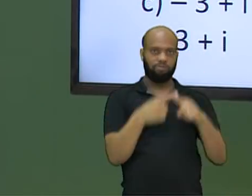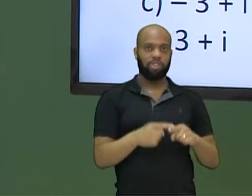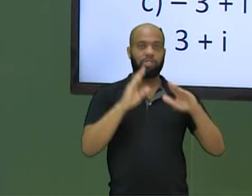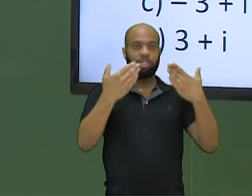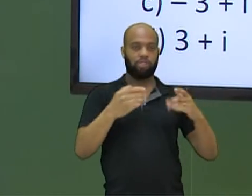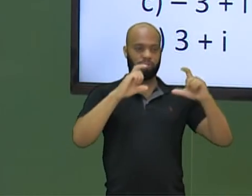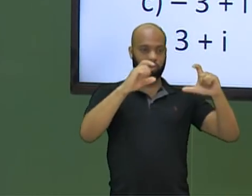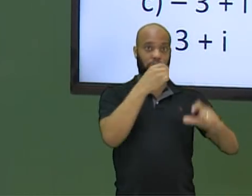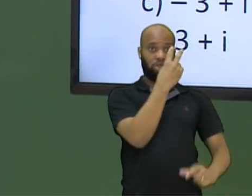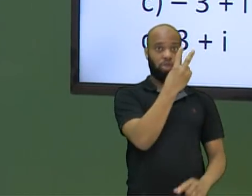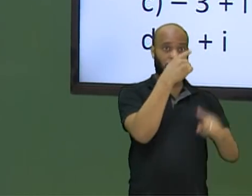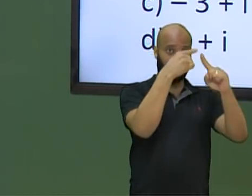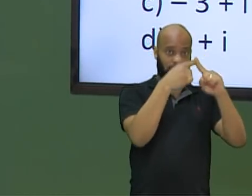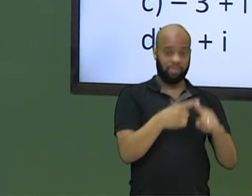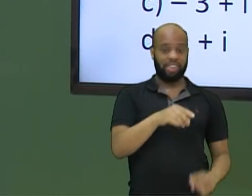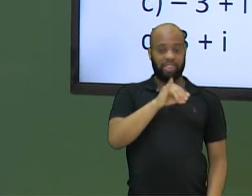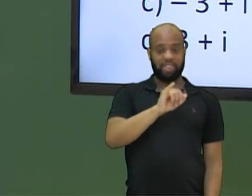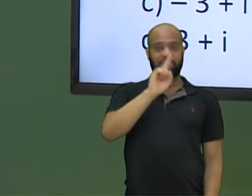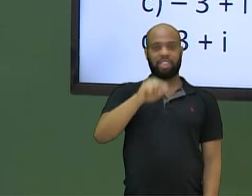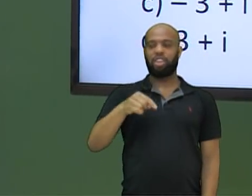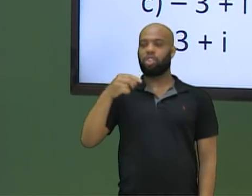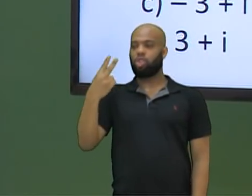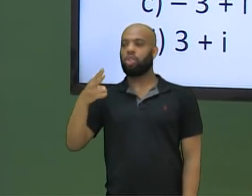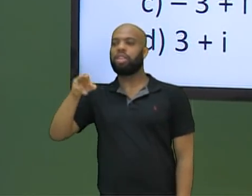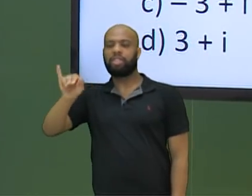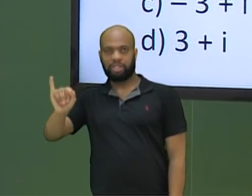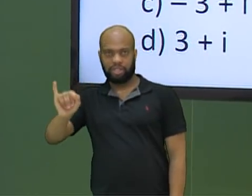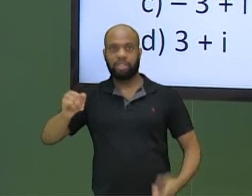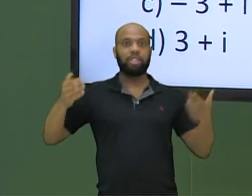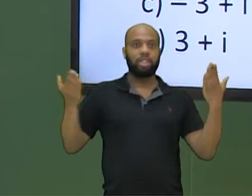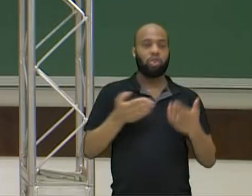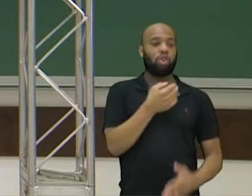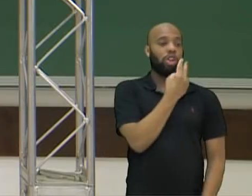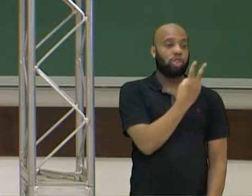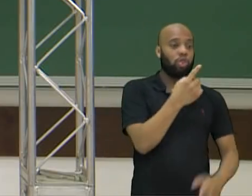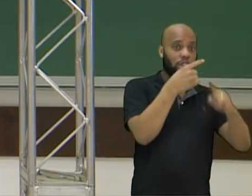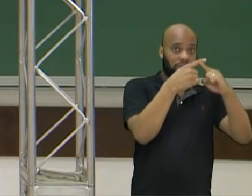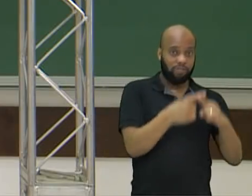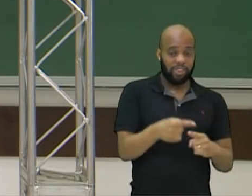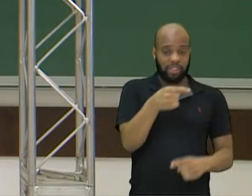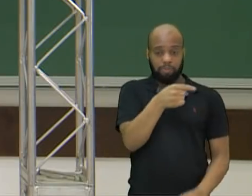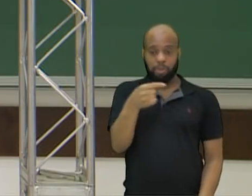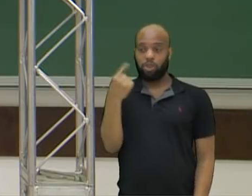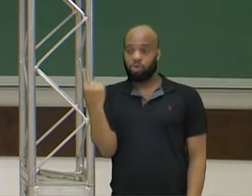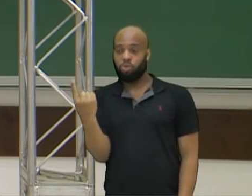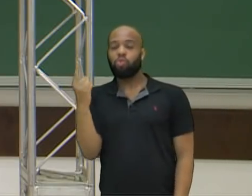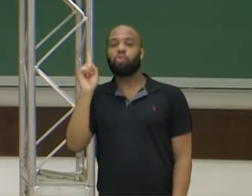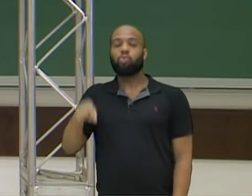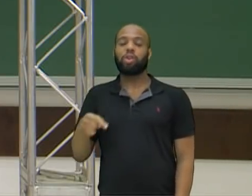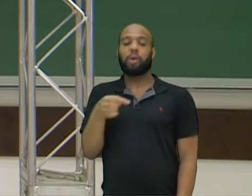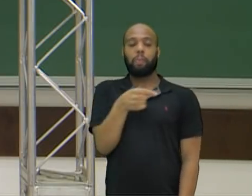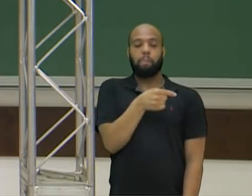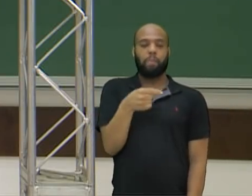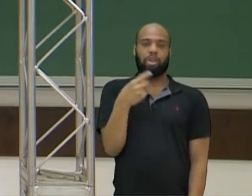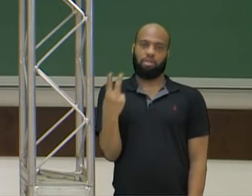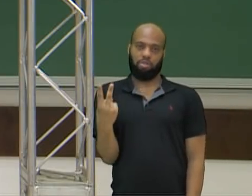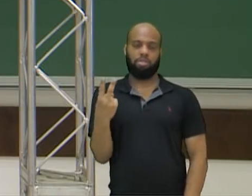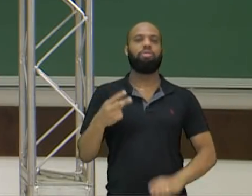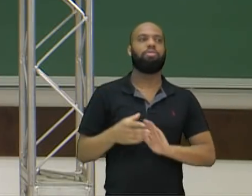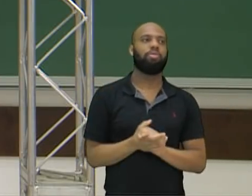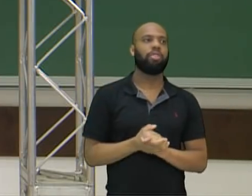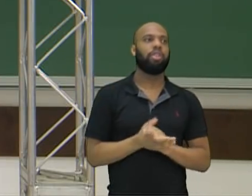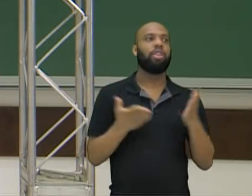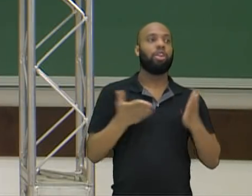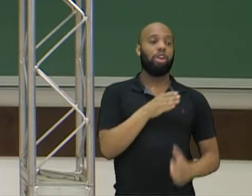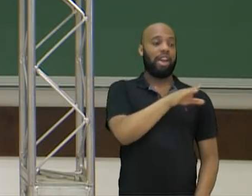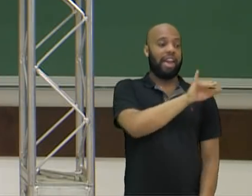vezes i, 2i. 2 vezes menos 1 é menos 2.